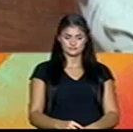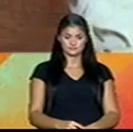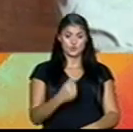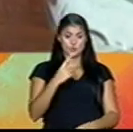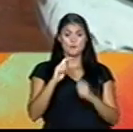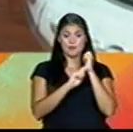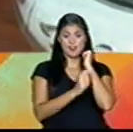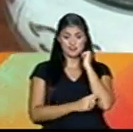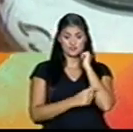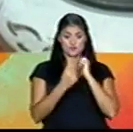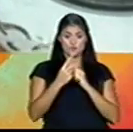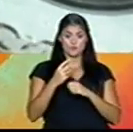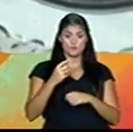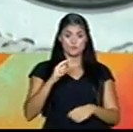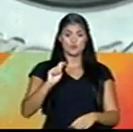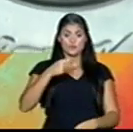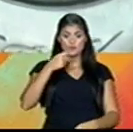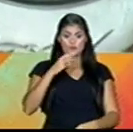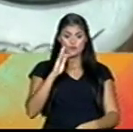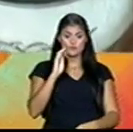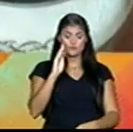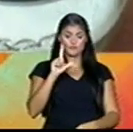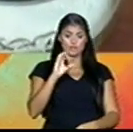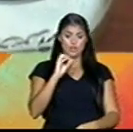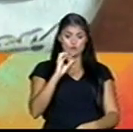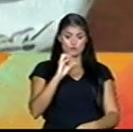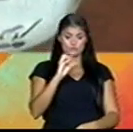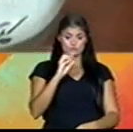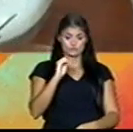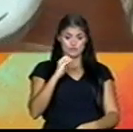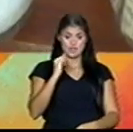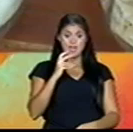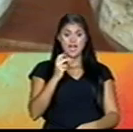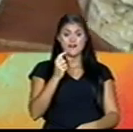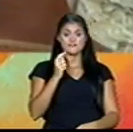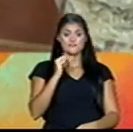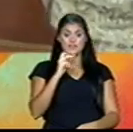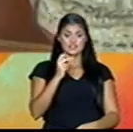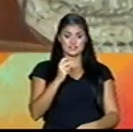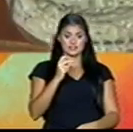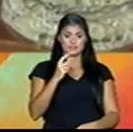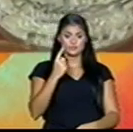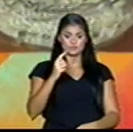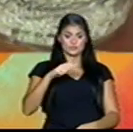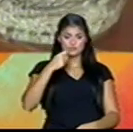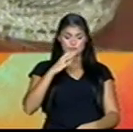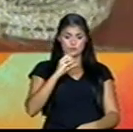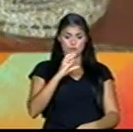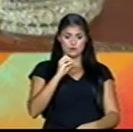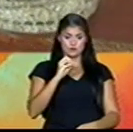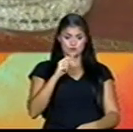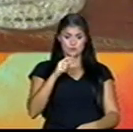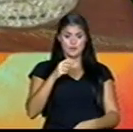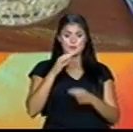Uma banana, uma colher de sopa de flocos de aveia integrais, uma colher de sopa de coco ralado e pepitas de cacau cru, quanto